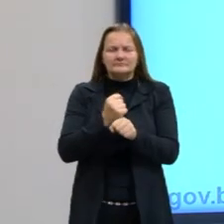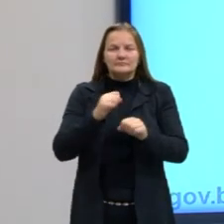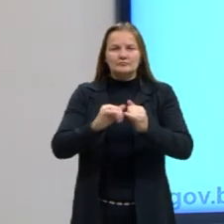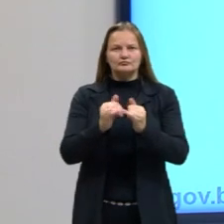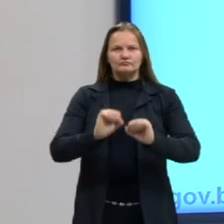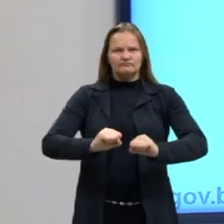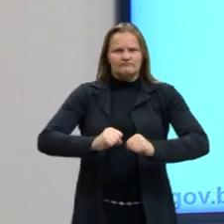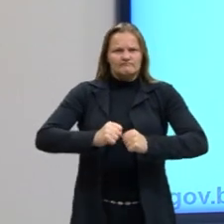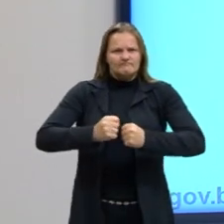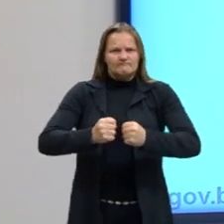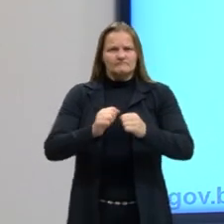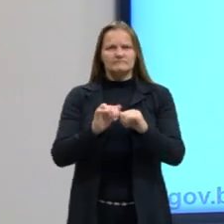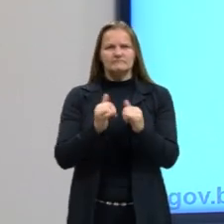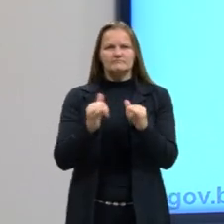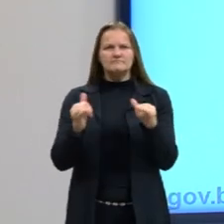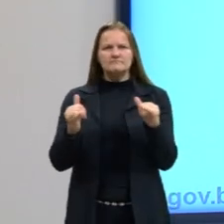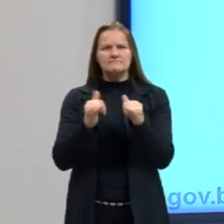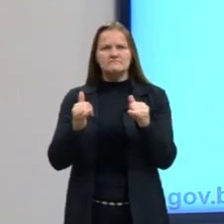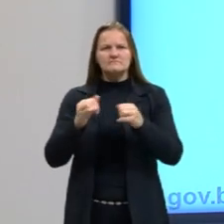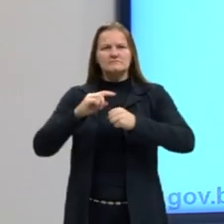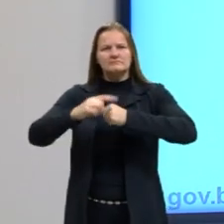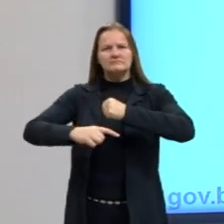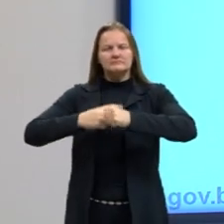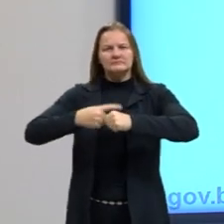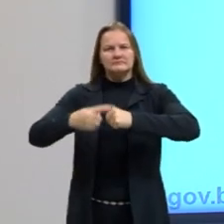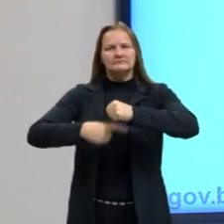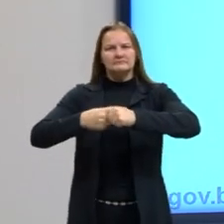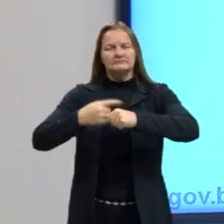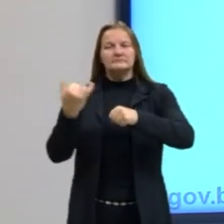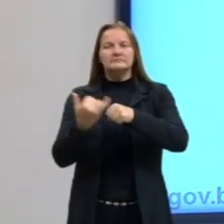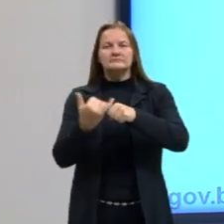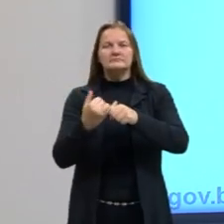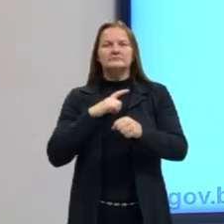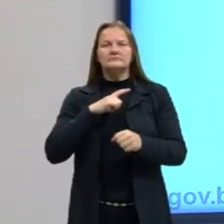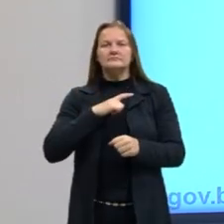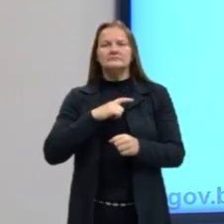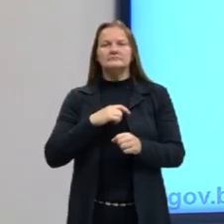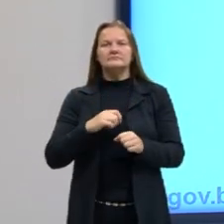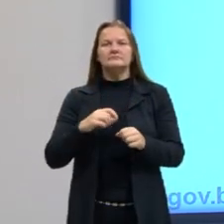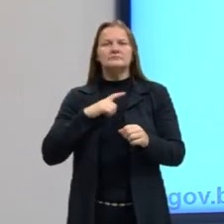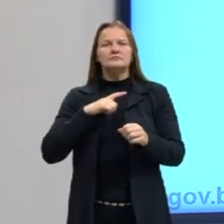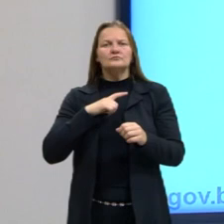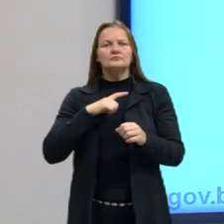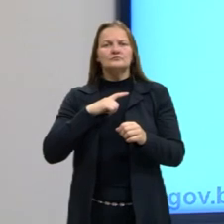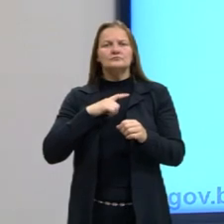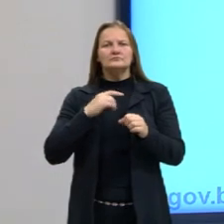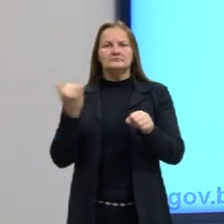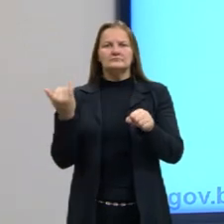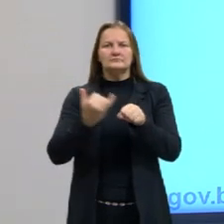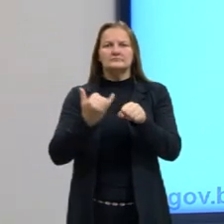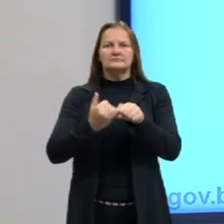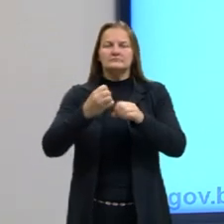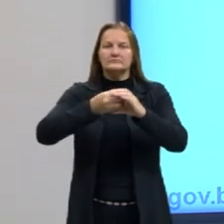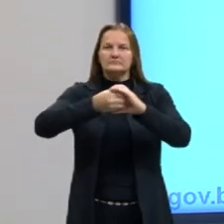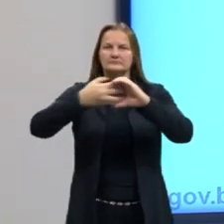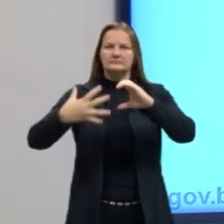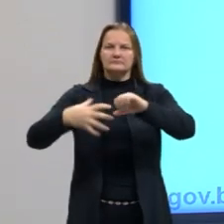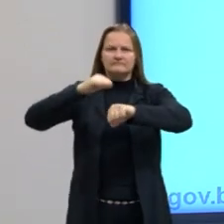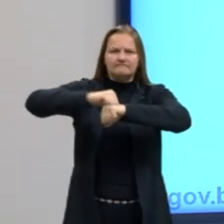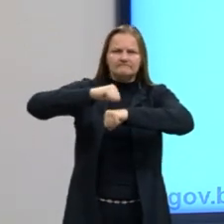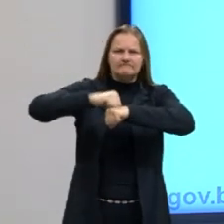força fazendo com que os átomos dos metais eles permaneçam Unidos fortemente Unidos tanto que o metal tem essa característica de ser